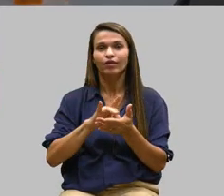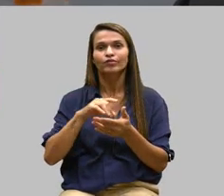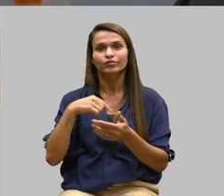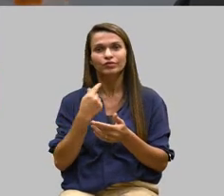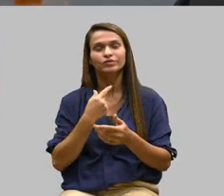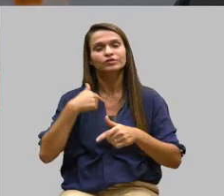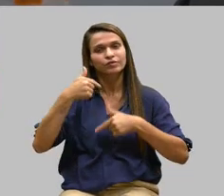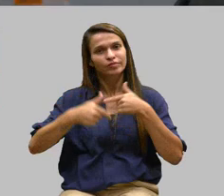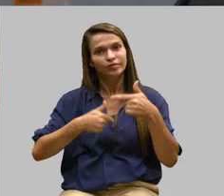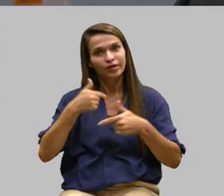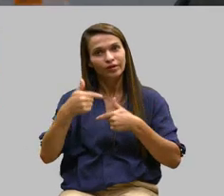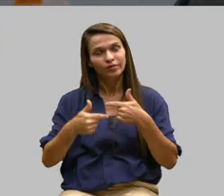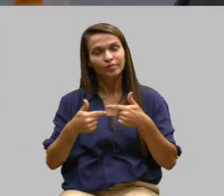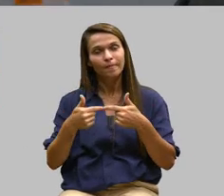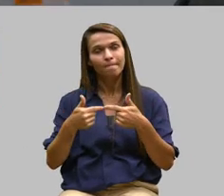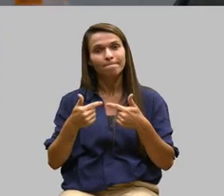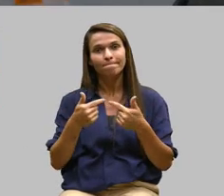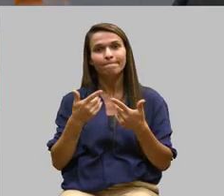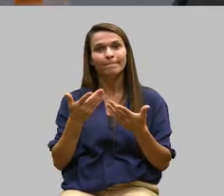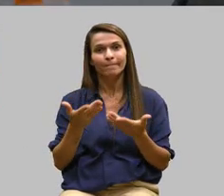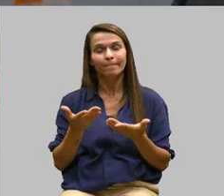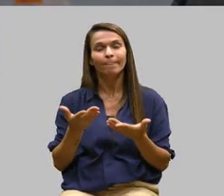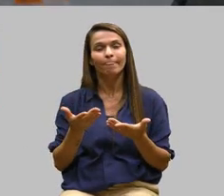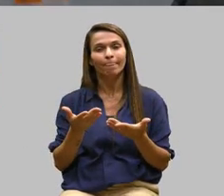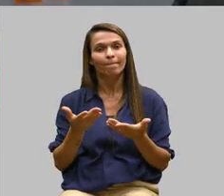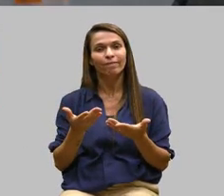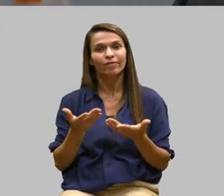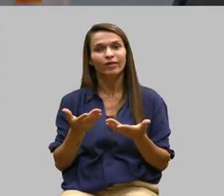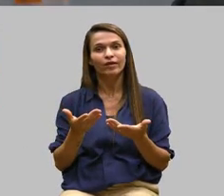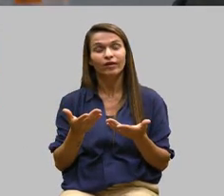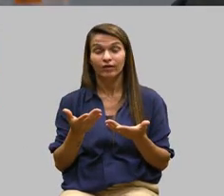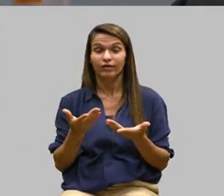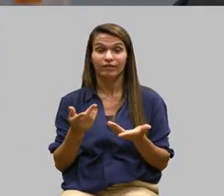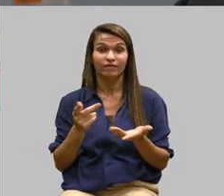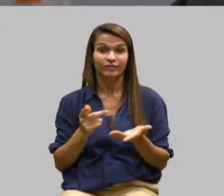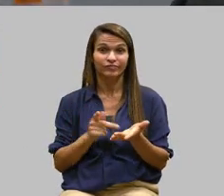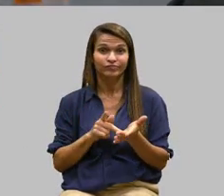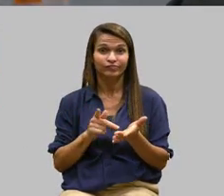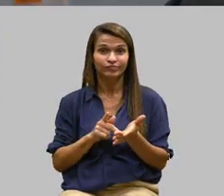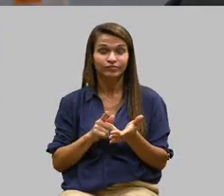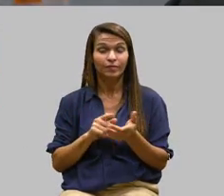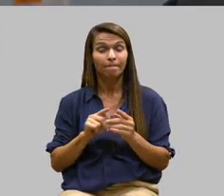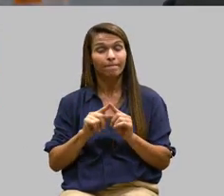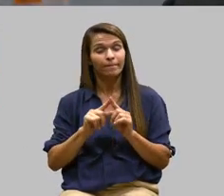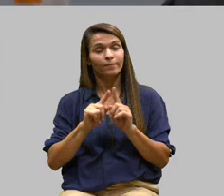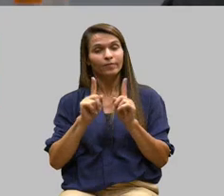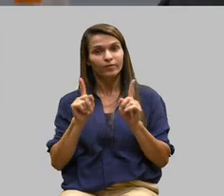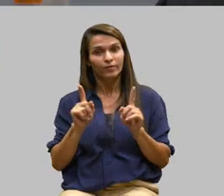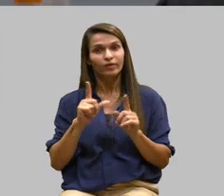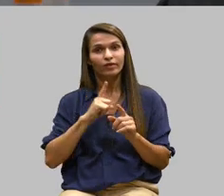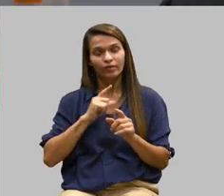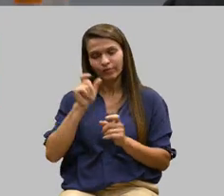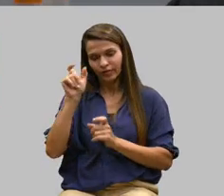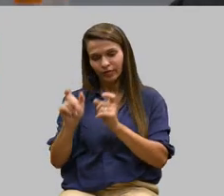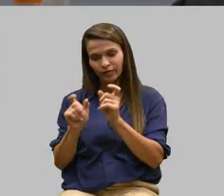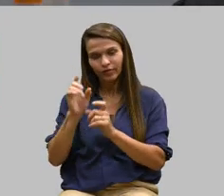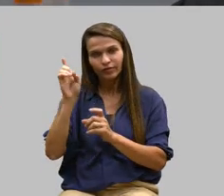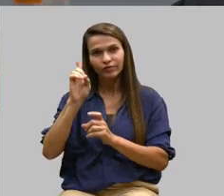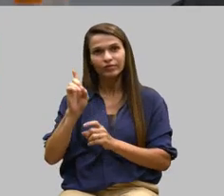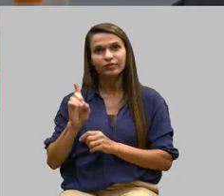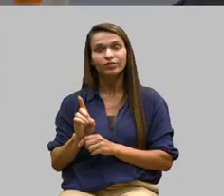para isso isso a gente também não vai negar mas a gente tem pessoas com deficiência